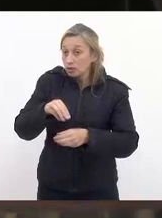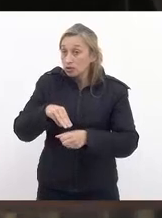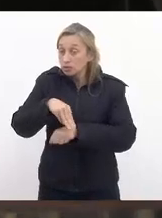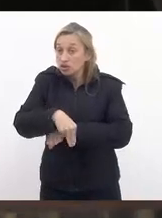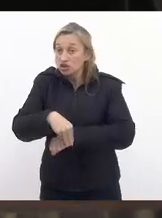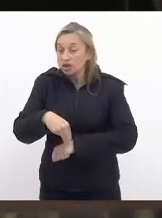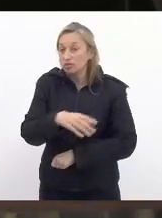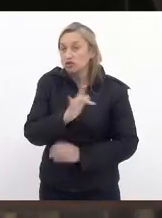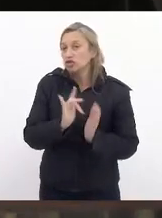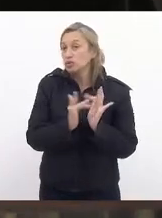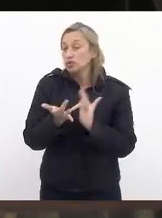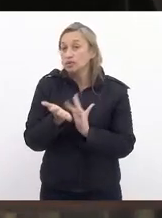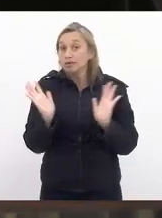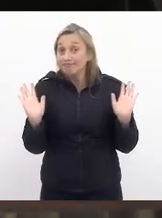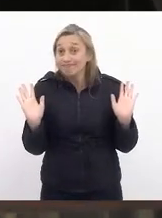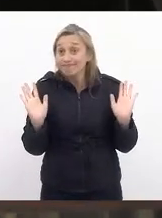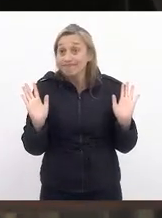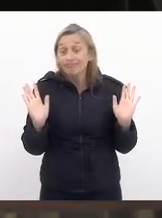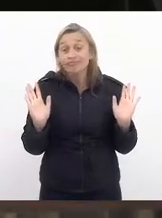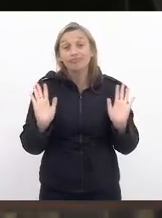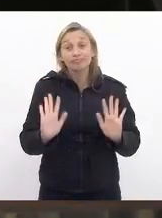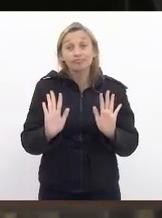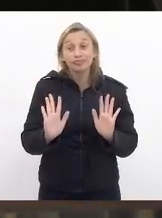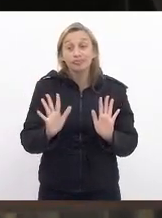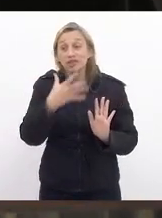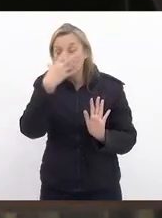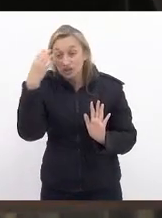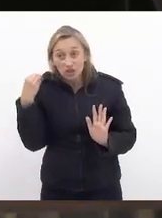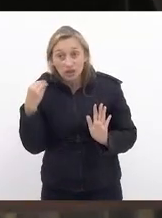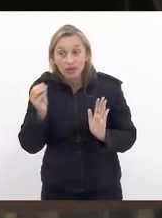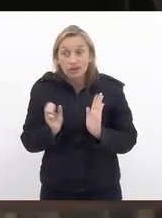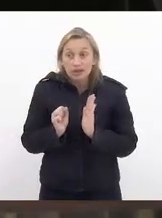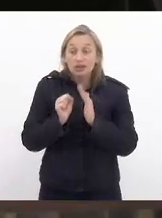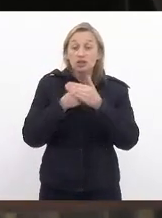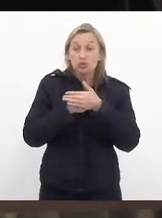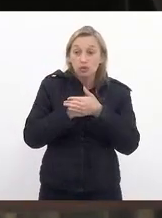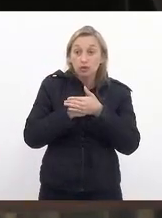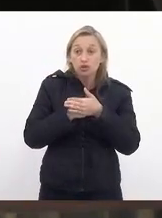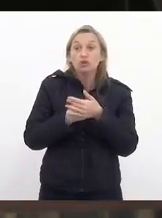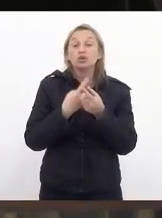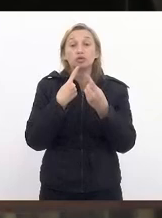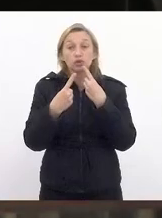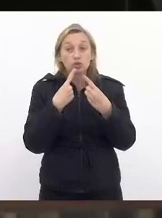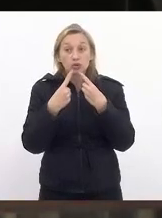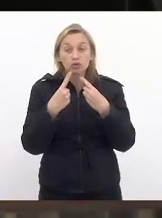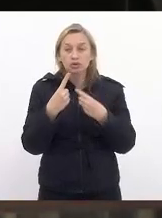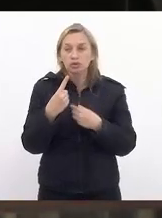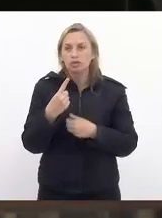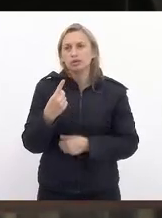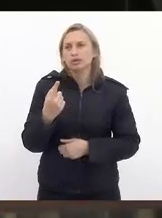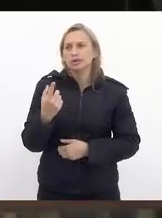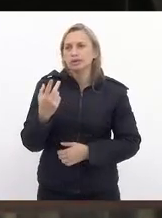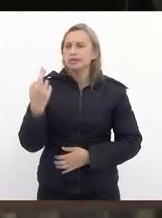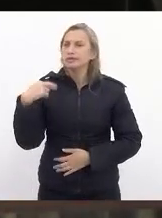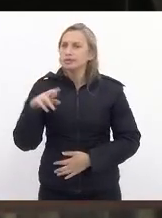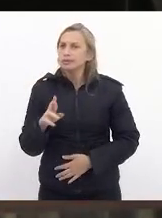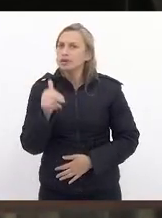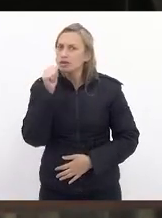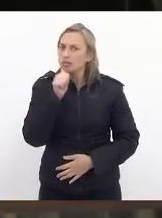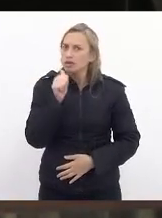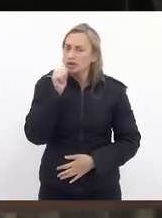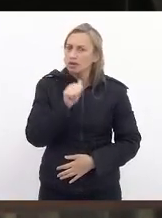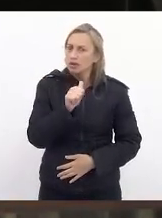ministério de Jesus embora apagadas invisibilizados no discurso religioso as